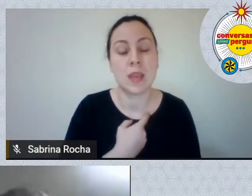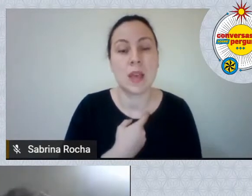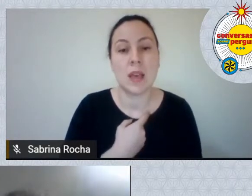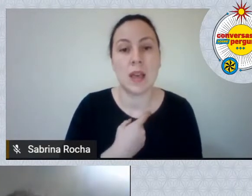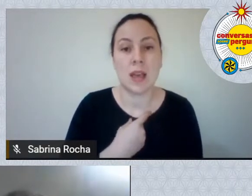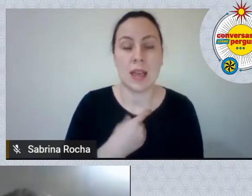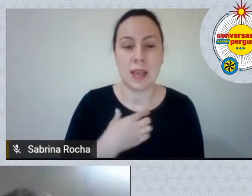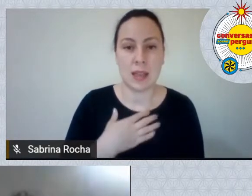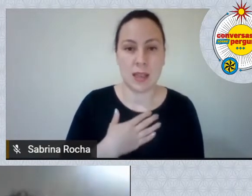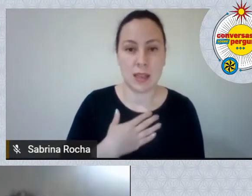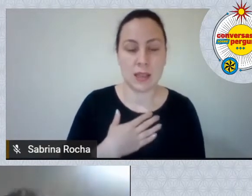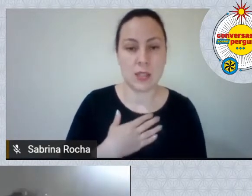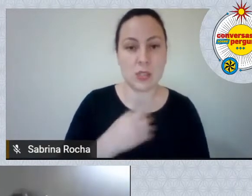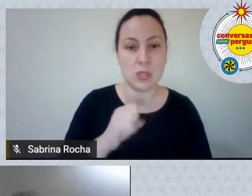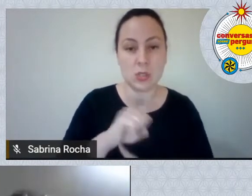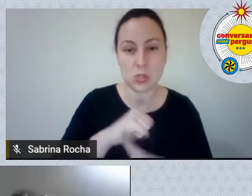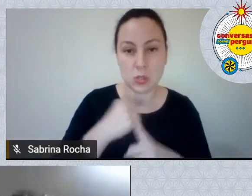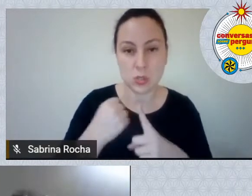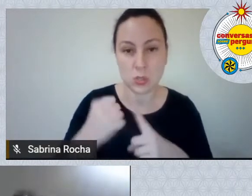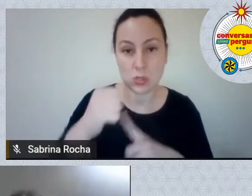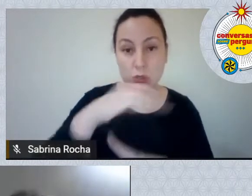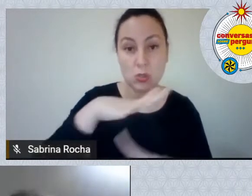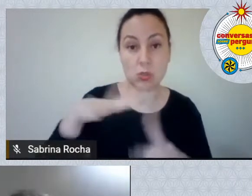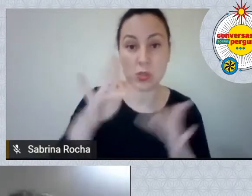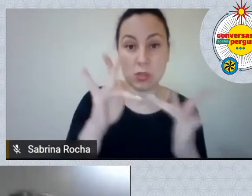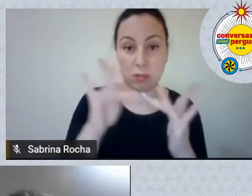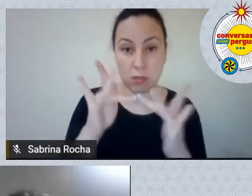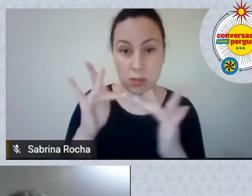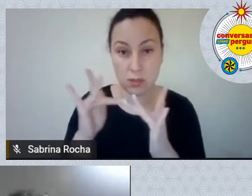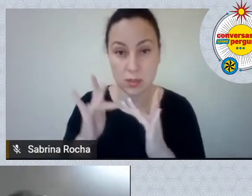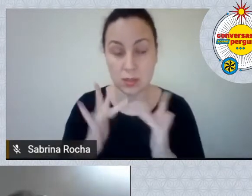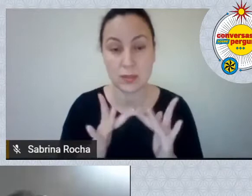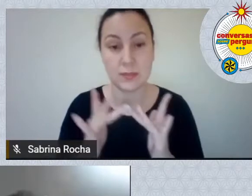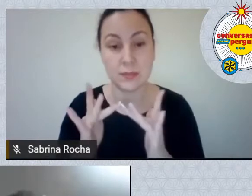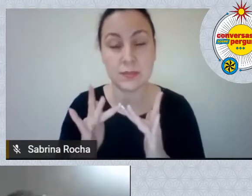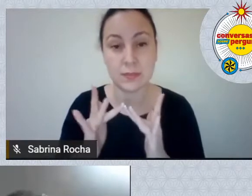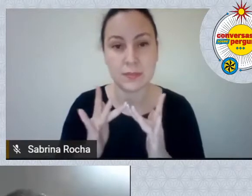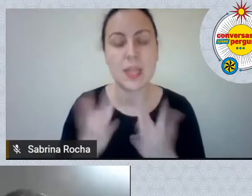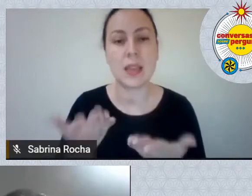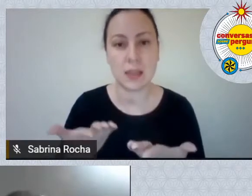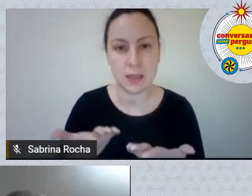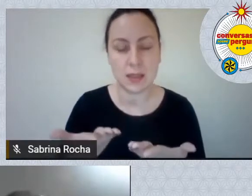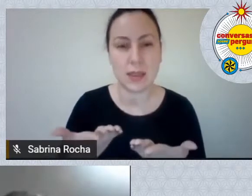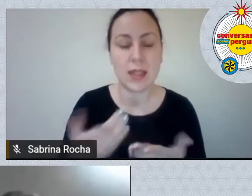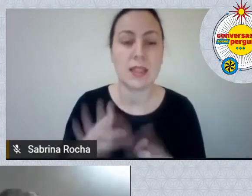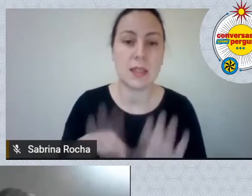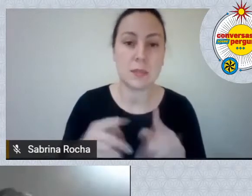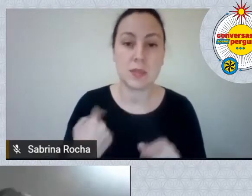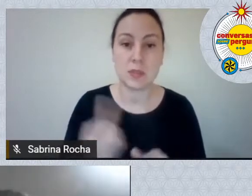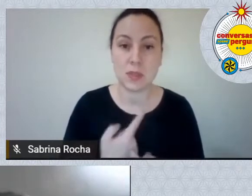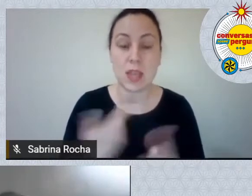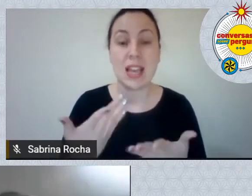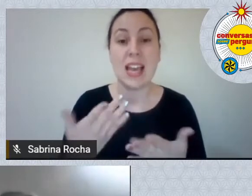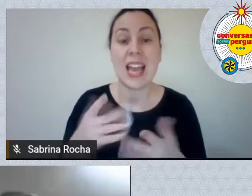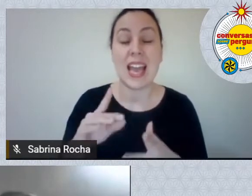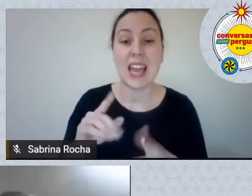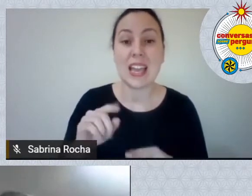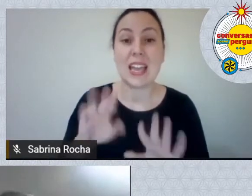a pandemia produziu um aumento de afetação, para o bem e para o mal. Sim. Produziu um aumento de